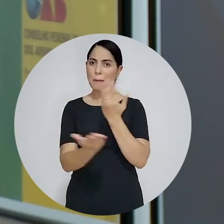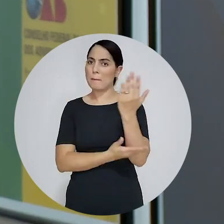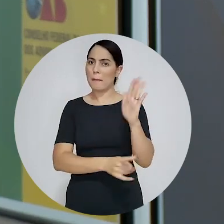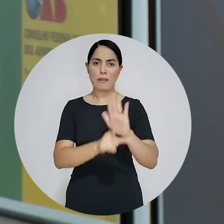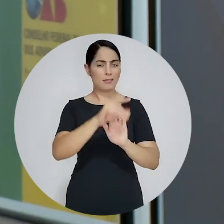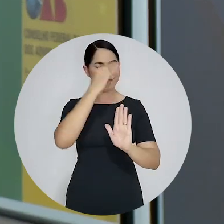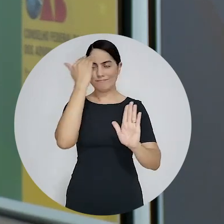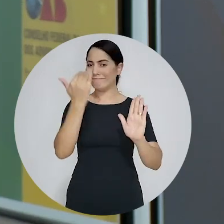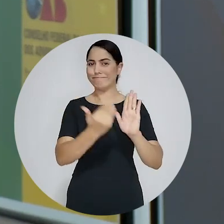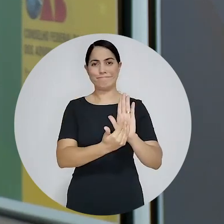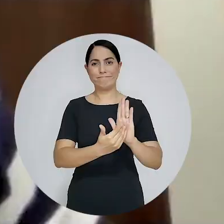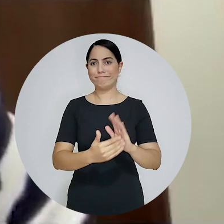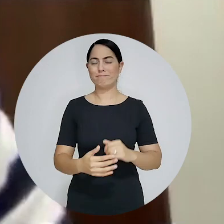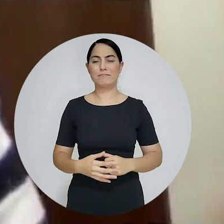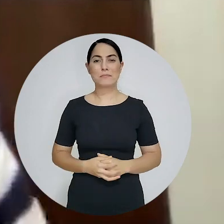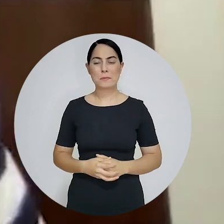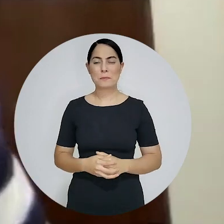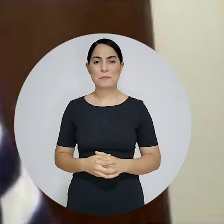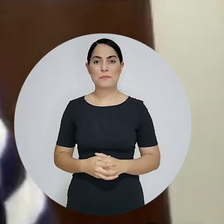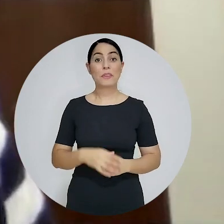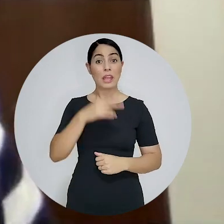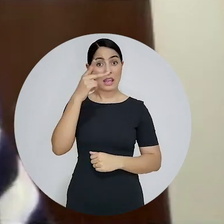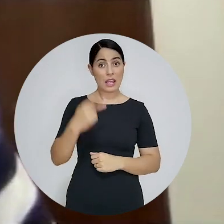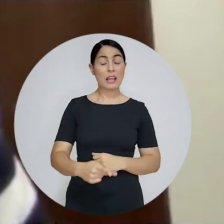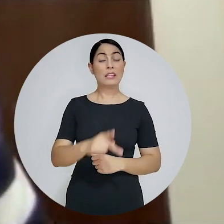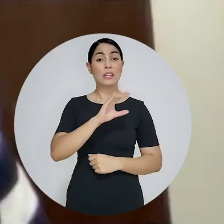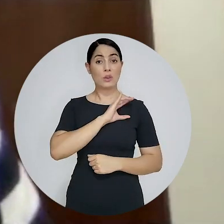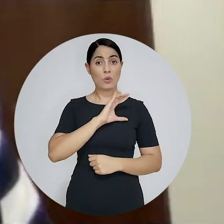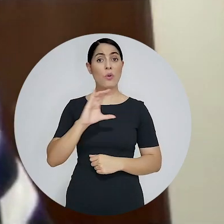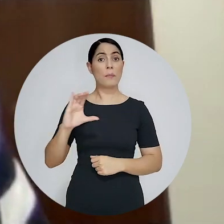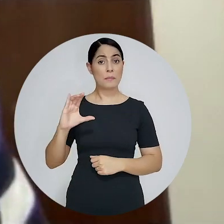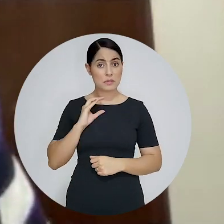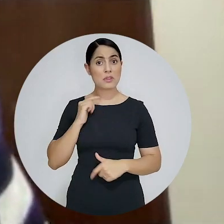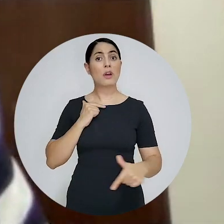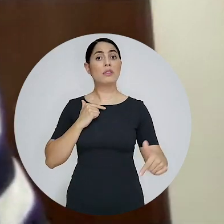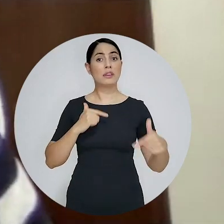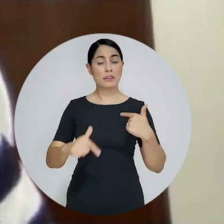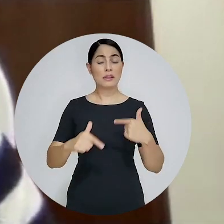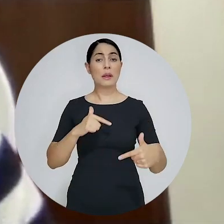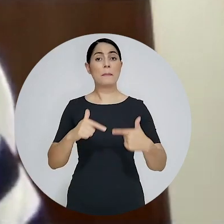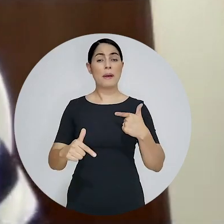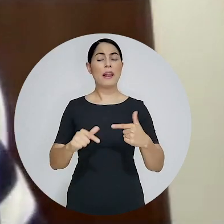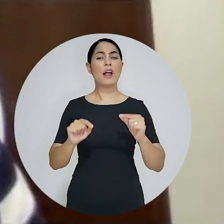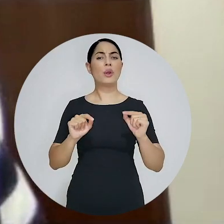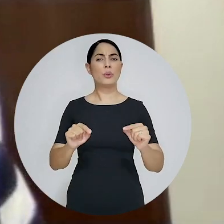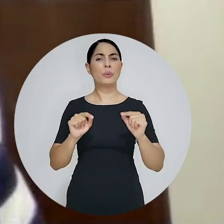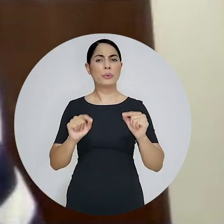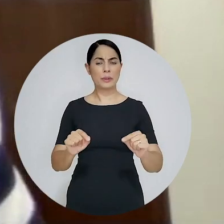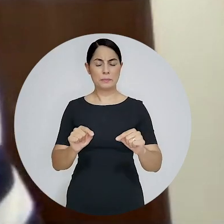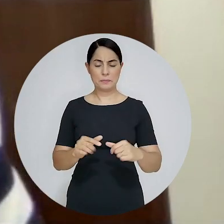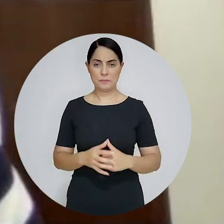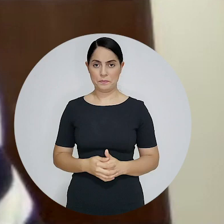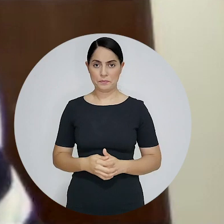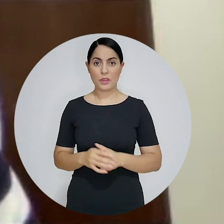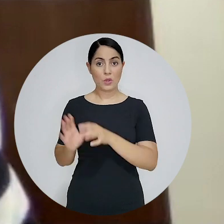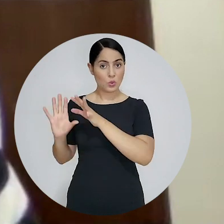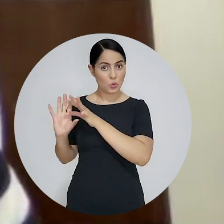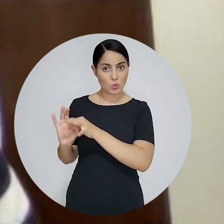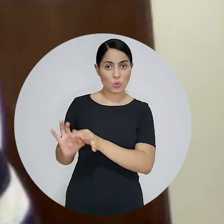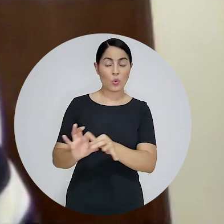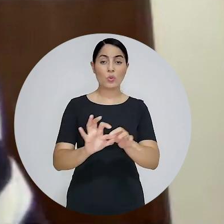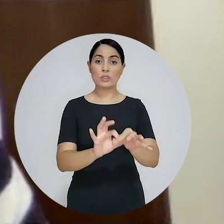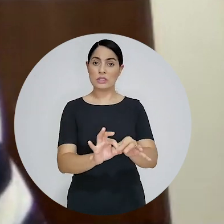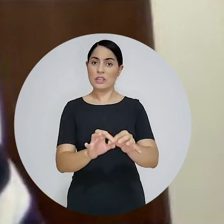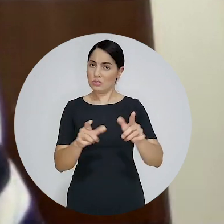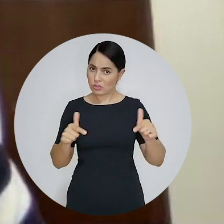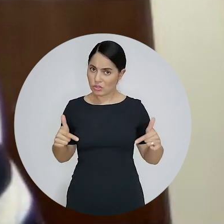do desmatamento ilegal. A comissão ela tem trabalhado no sentido de fazer proposições para o Conselho Federal de